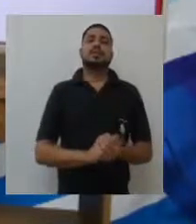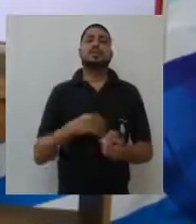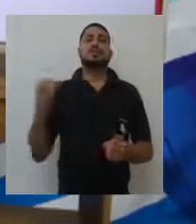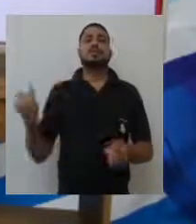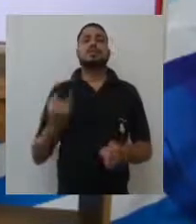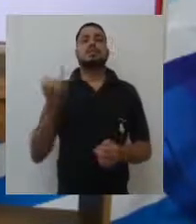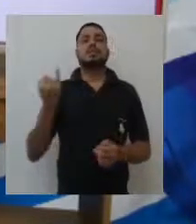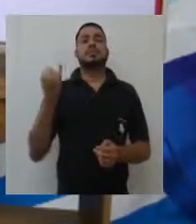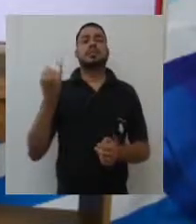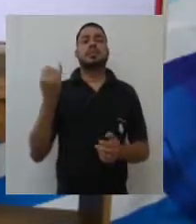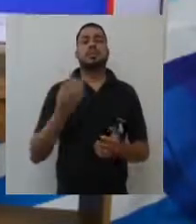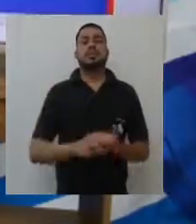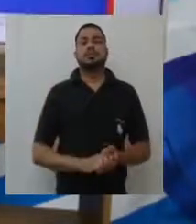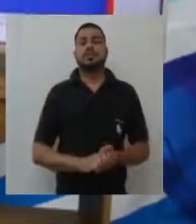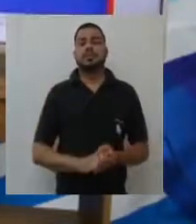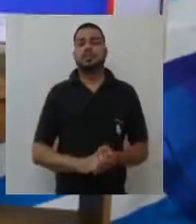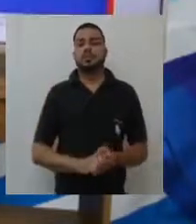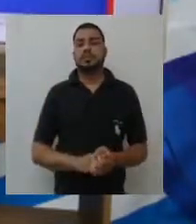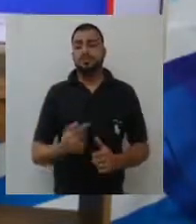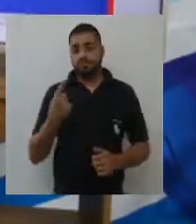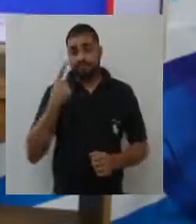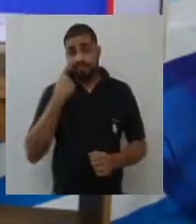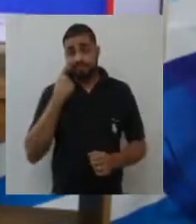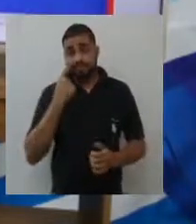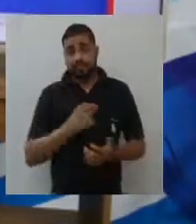importante nesse momento. Veja,